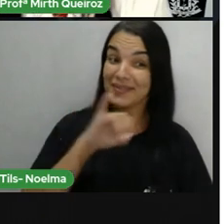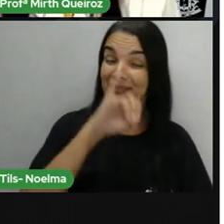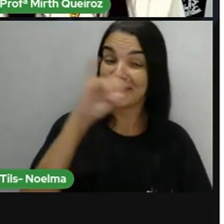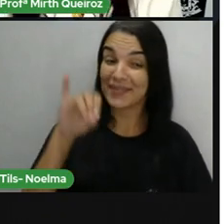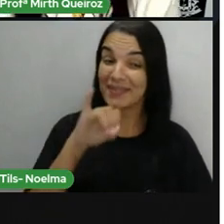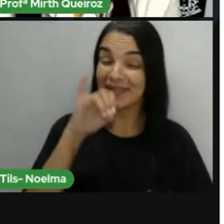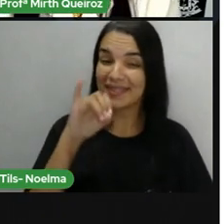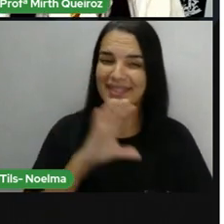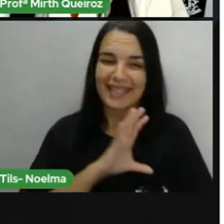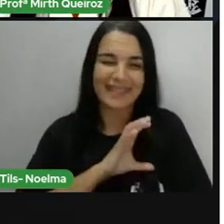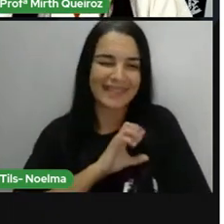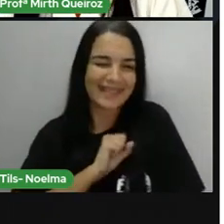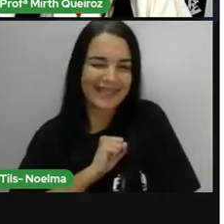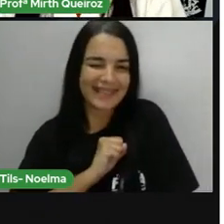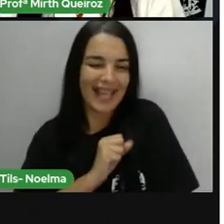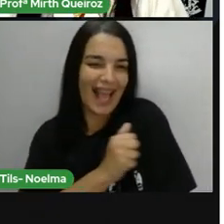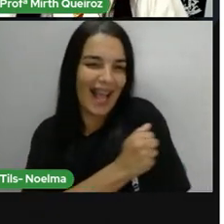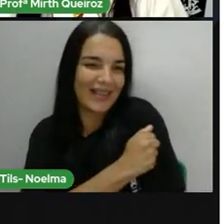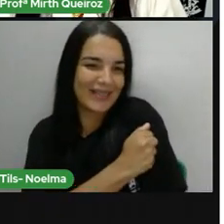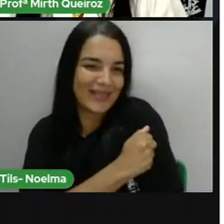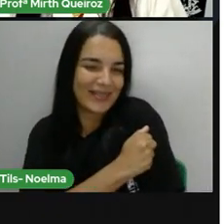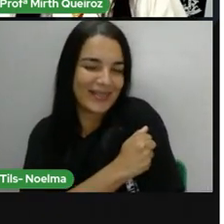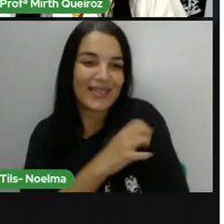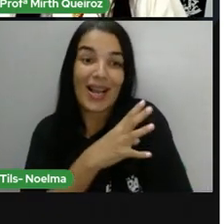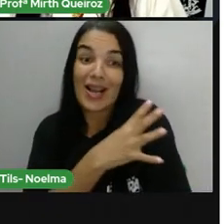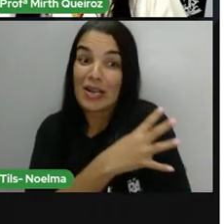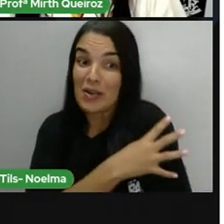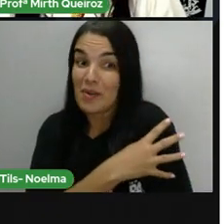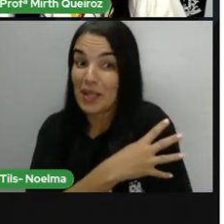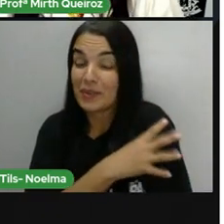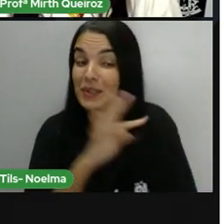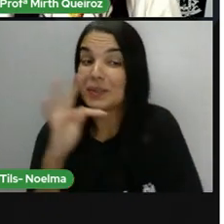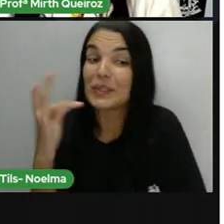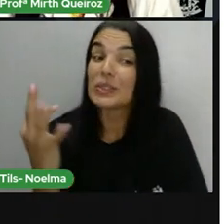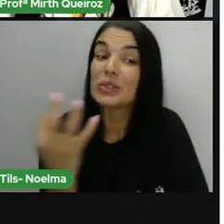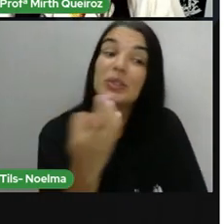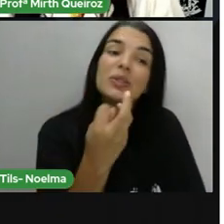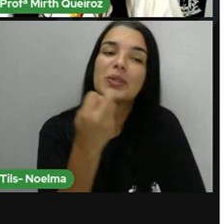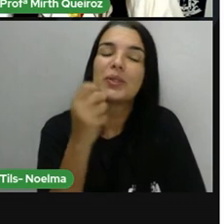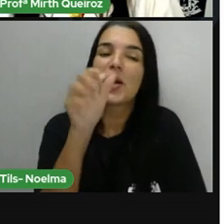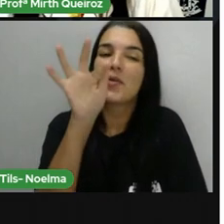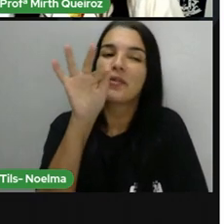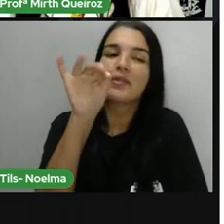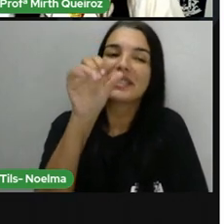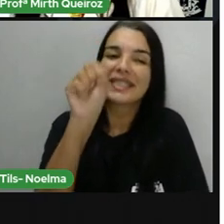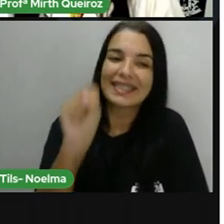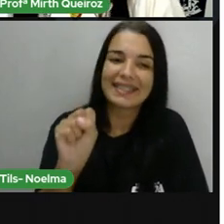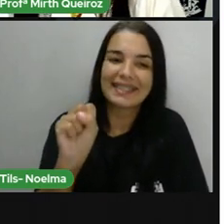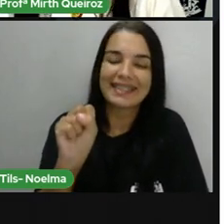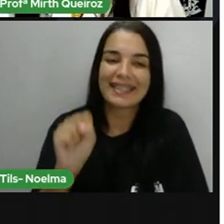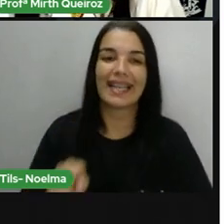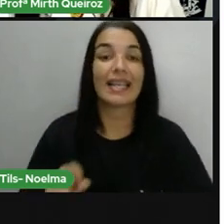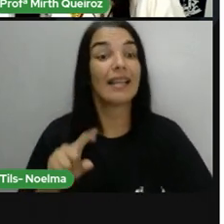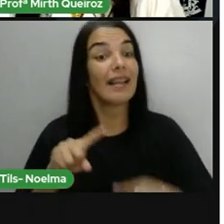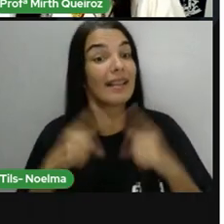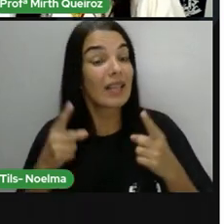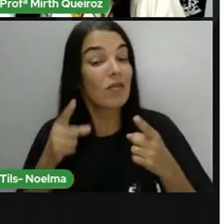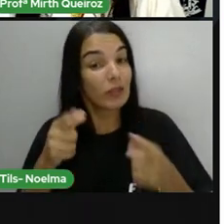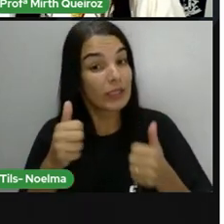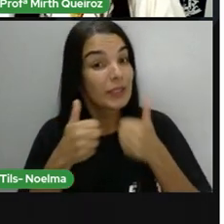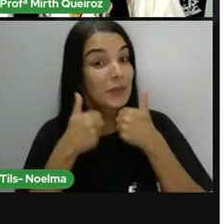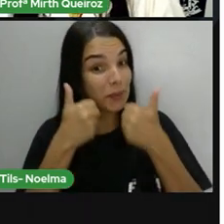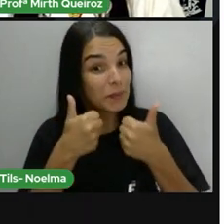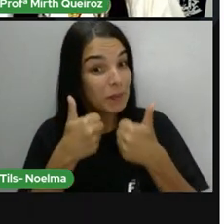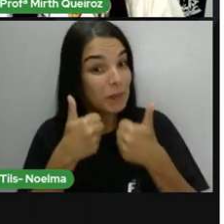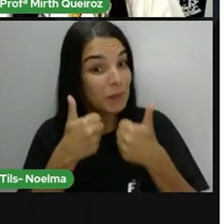Olá, meus queridos e amados alunos, nossos quartos anos aí de Feira Santana. E aí, como vocês